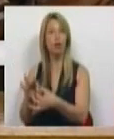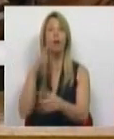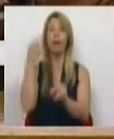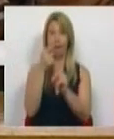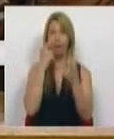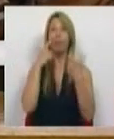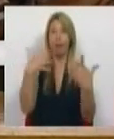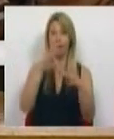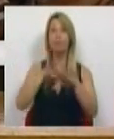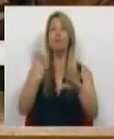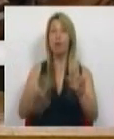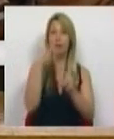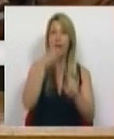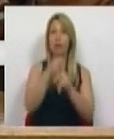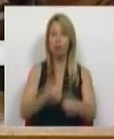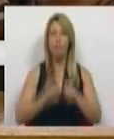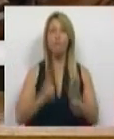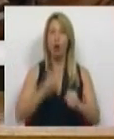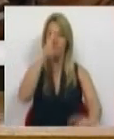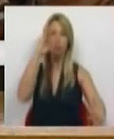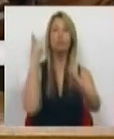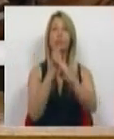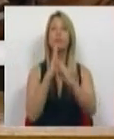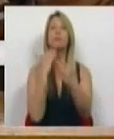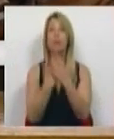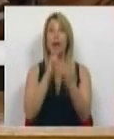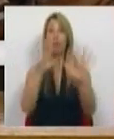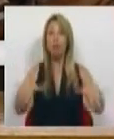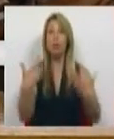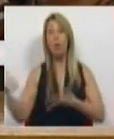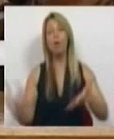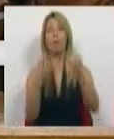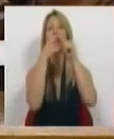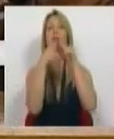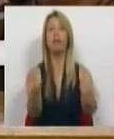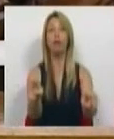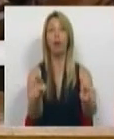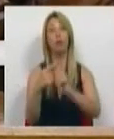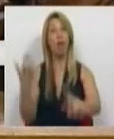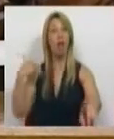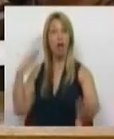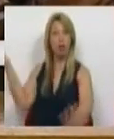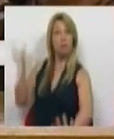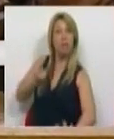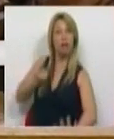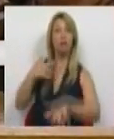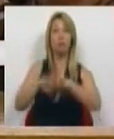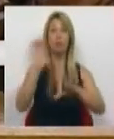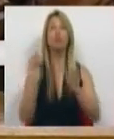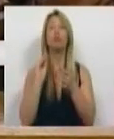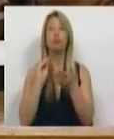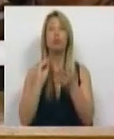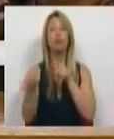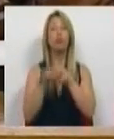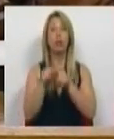luta forte, convicta e determinada que abriu a possibilidade de trilharmos um caminho diferente daquele que nos foi imposto com a política de exploração e